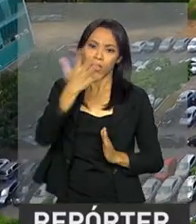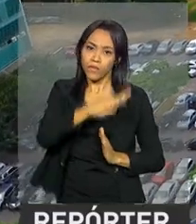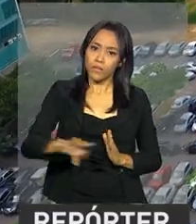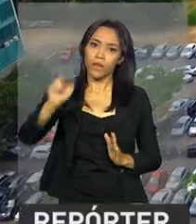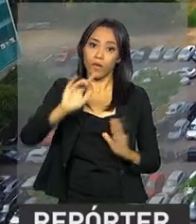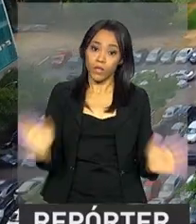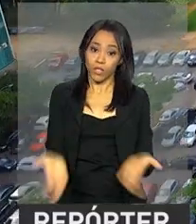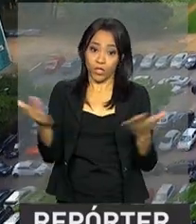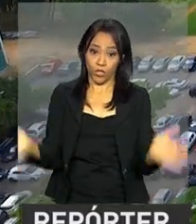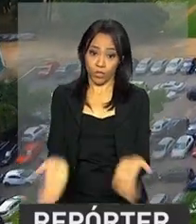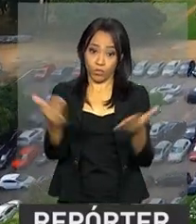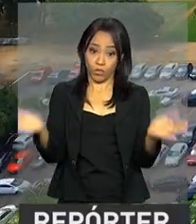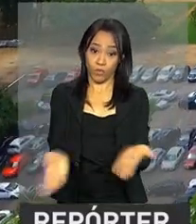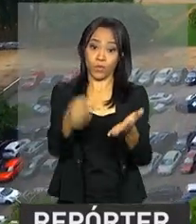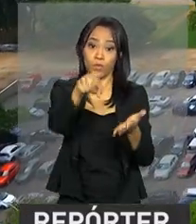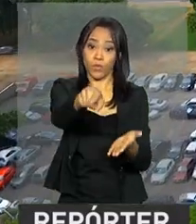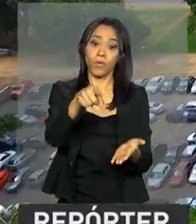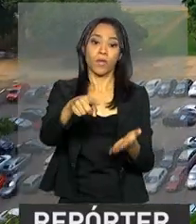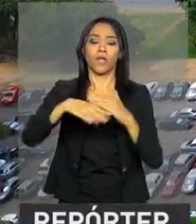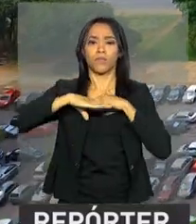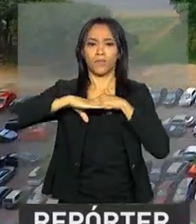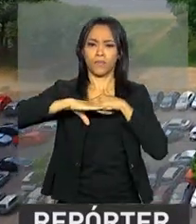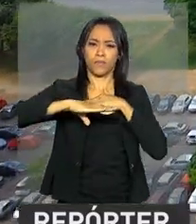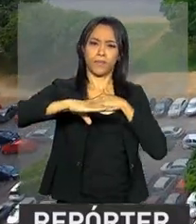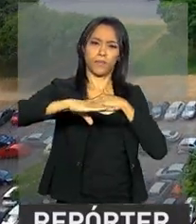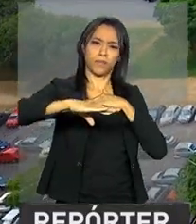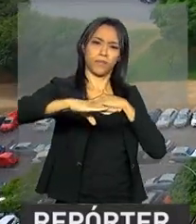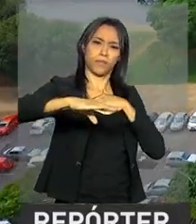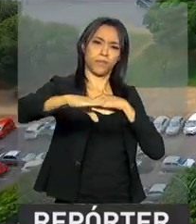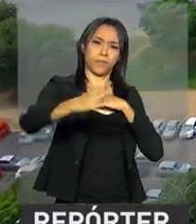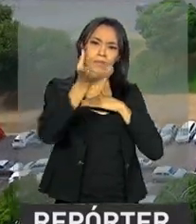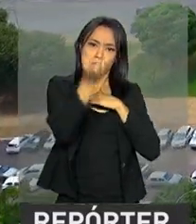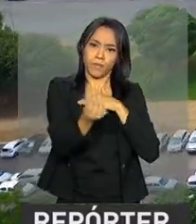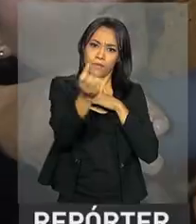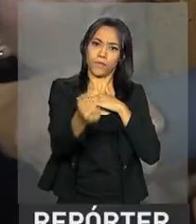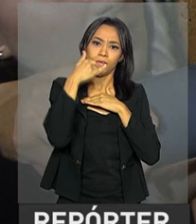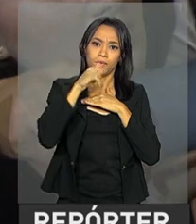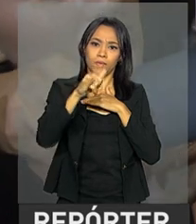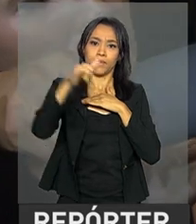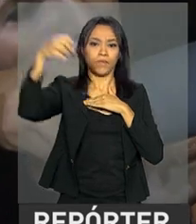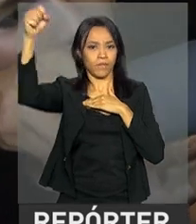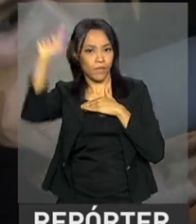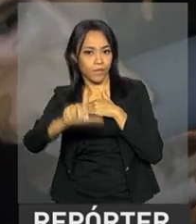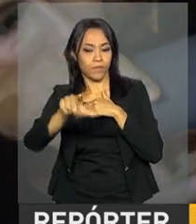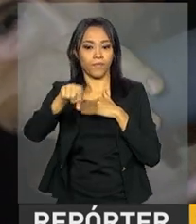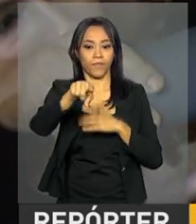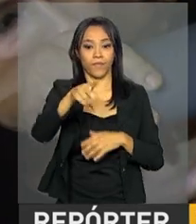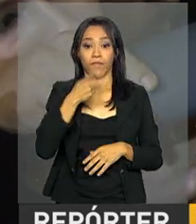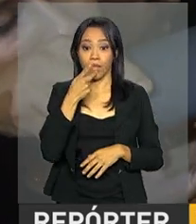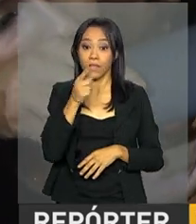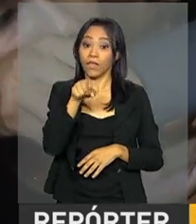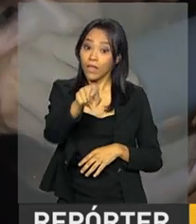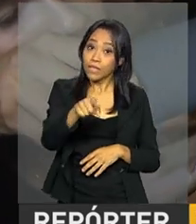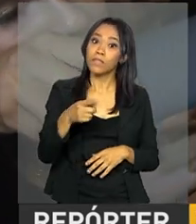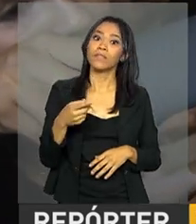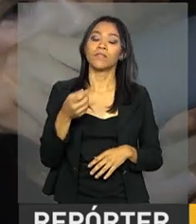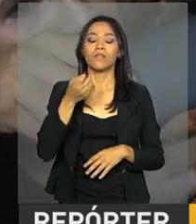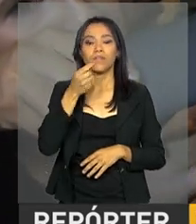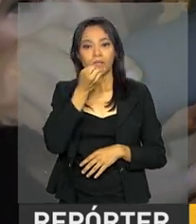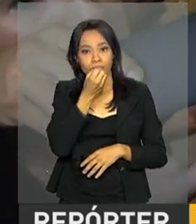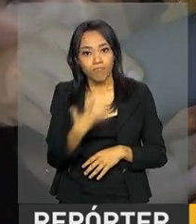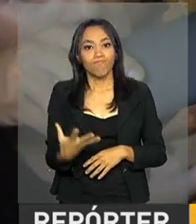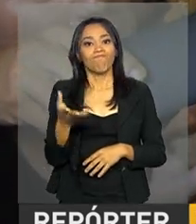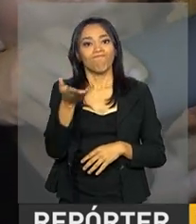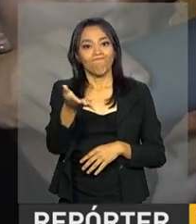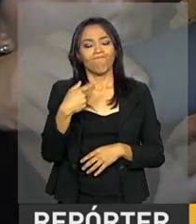estimula a geração de energia elétrica pelos próprios consumidores isso tem um payback a depender do consumo em